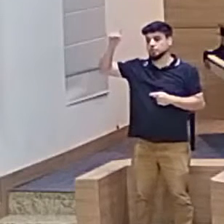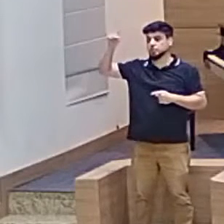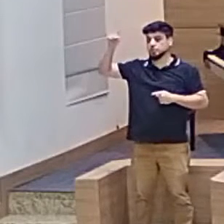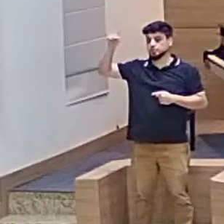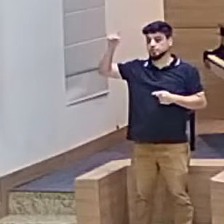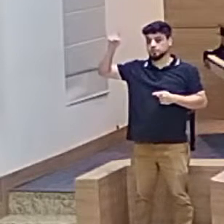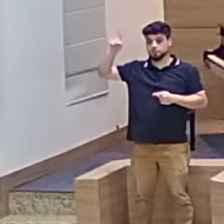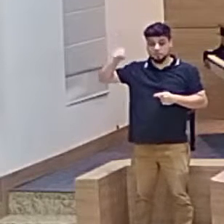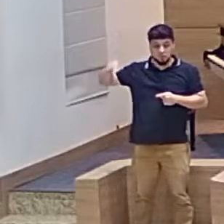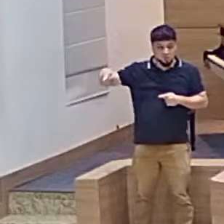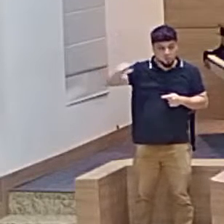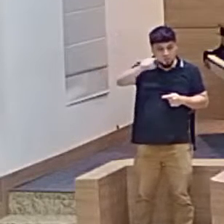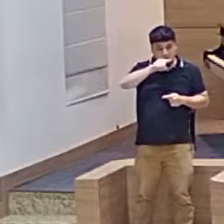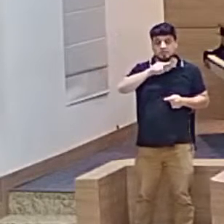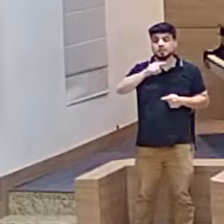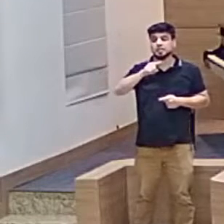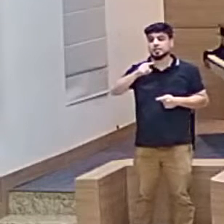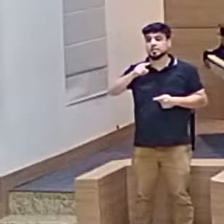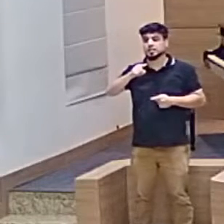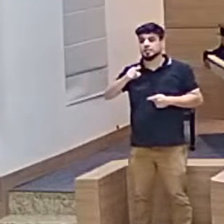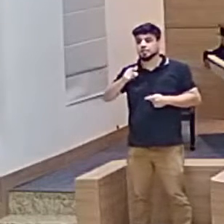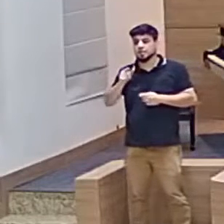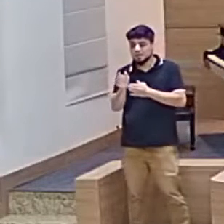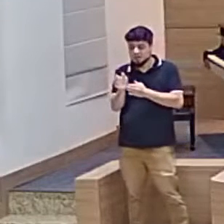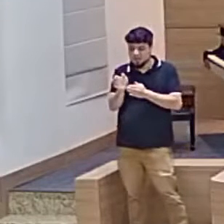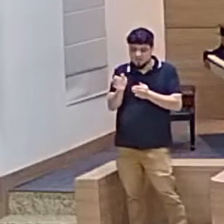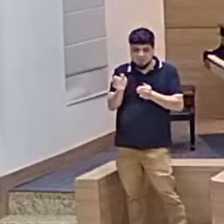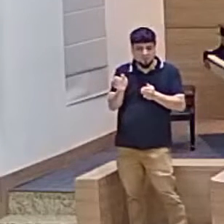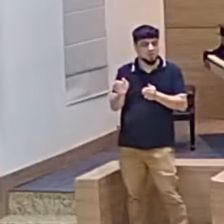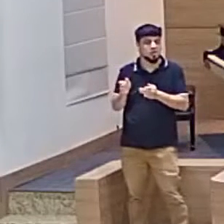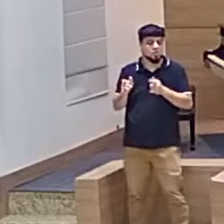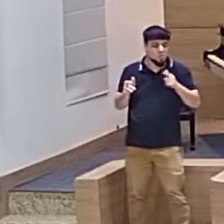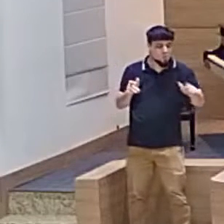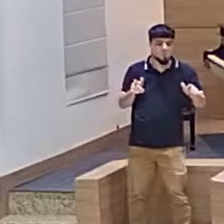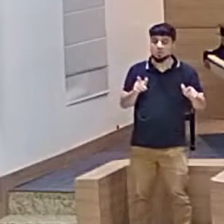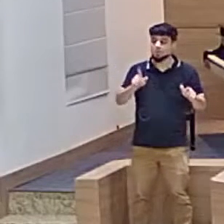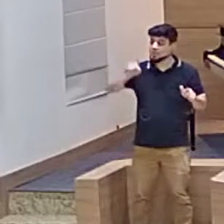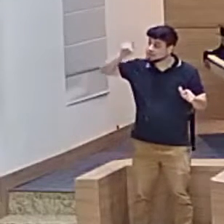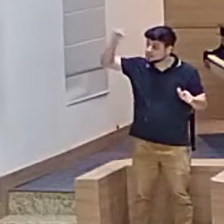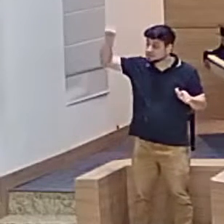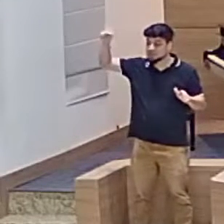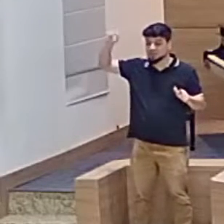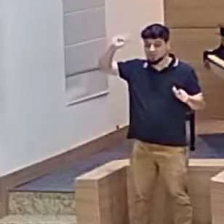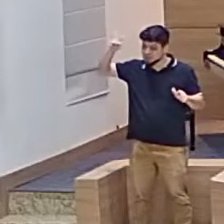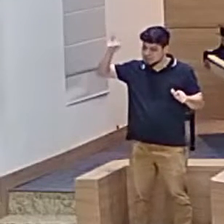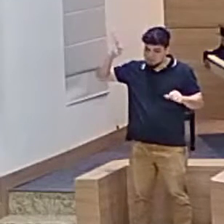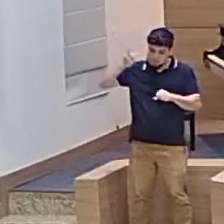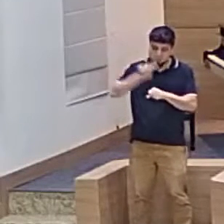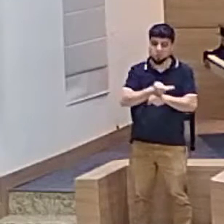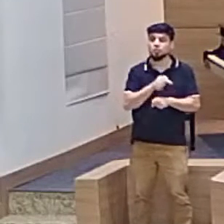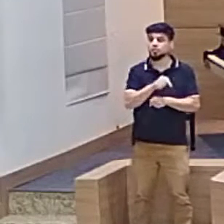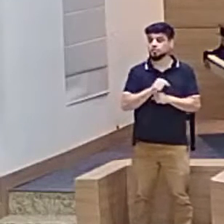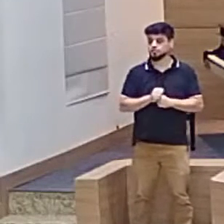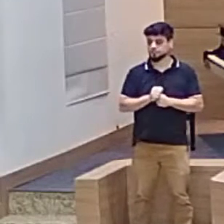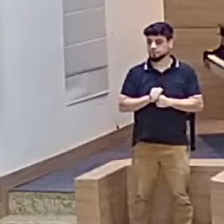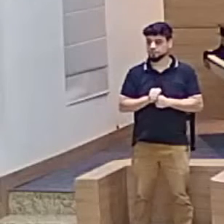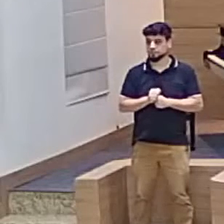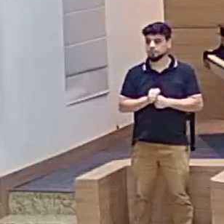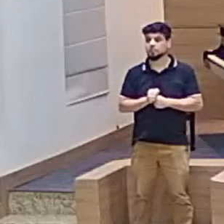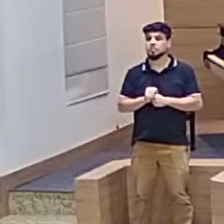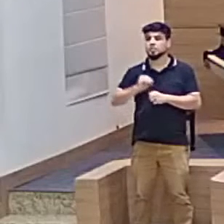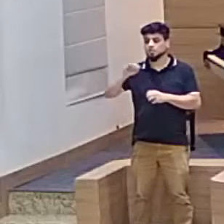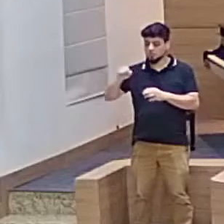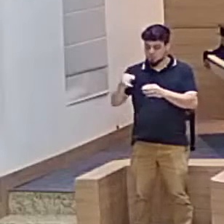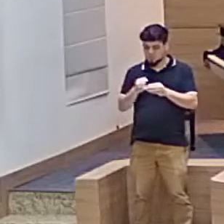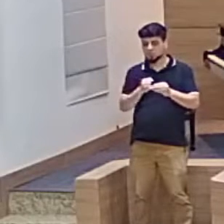flertando com aquilo que não é a vontade de Deus então Josué faz uma solene convocação ele